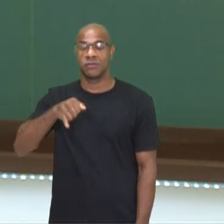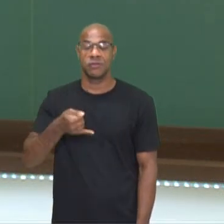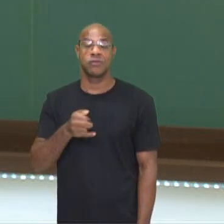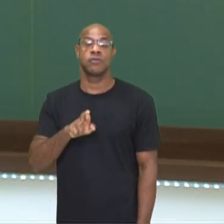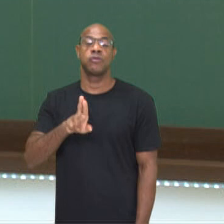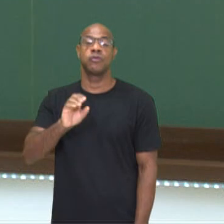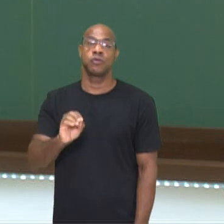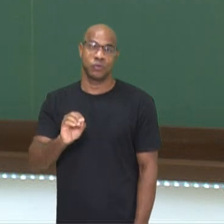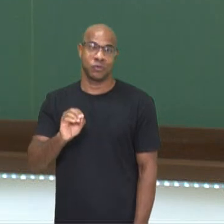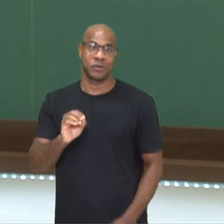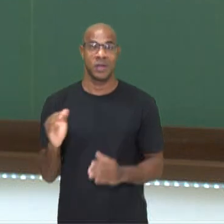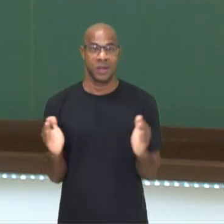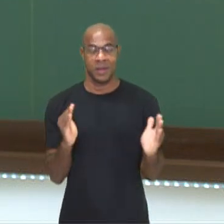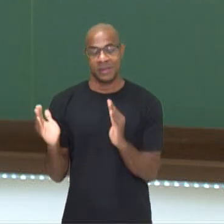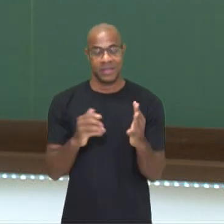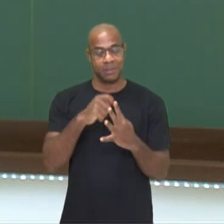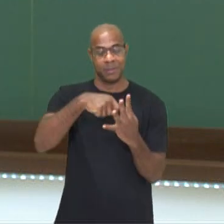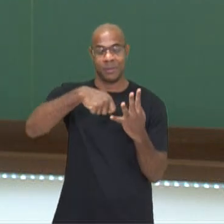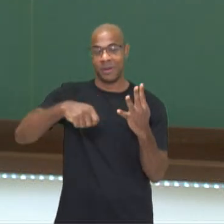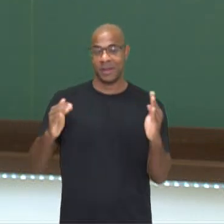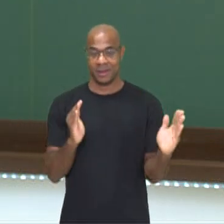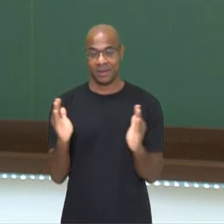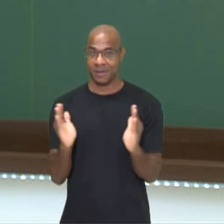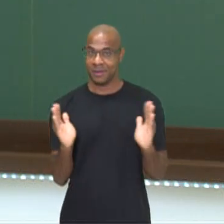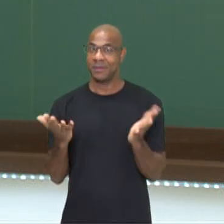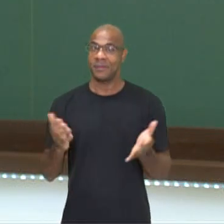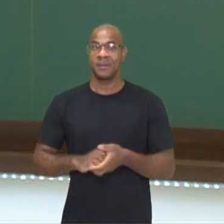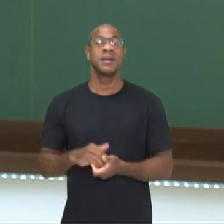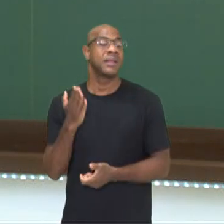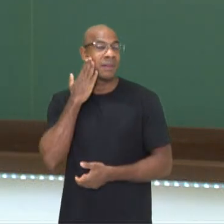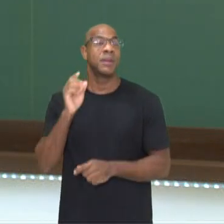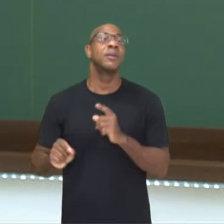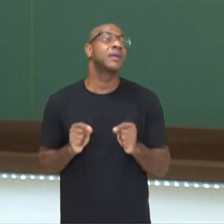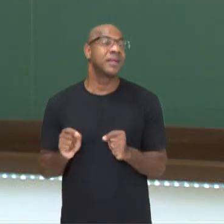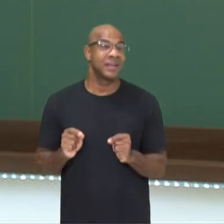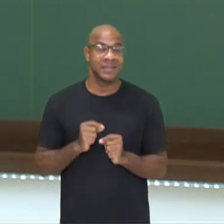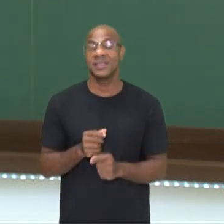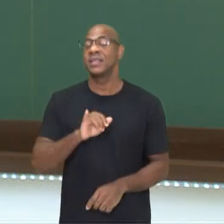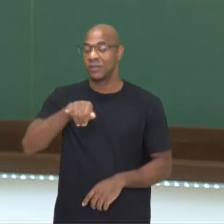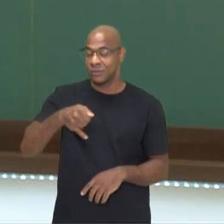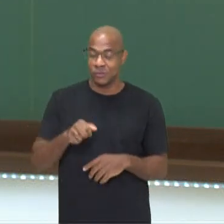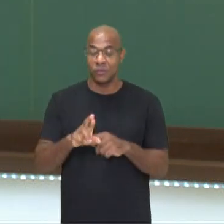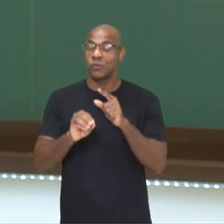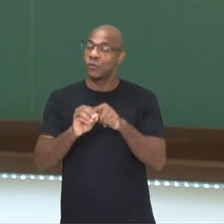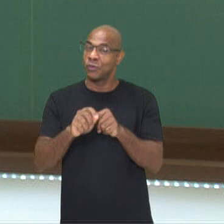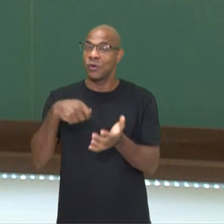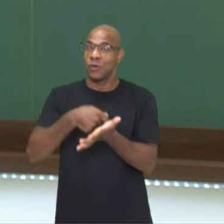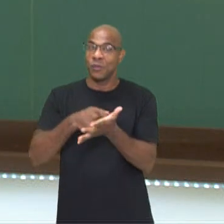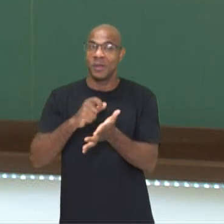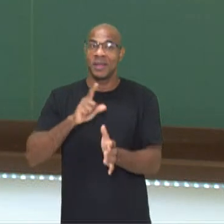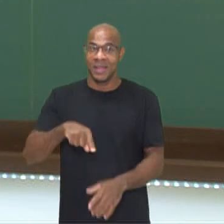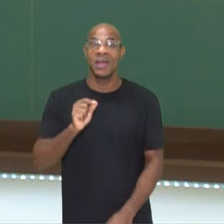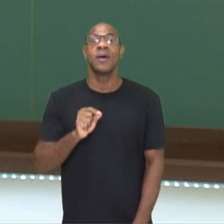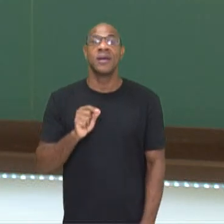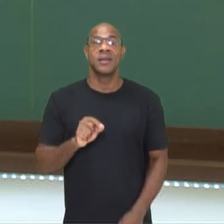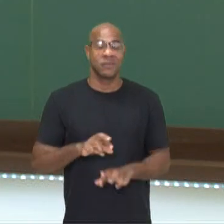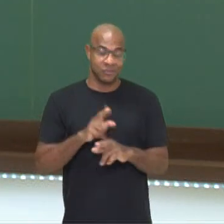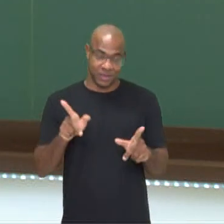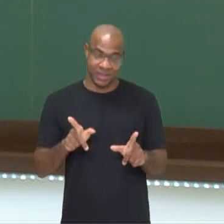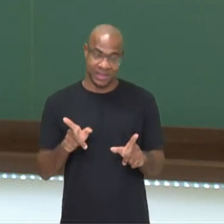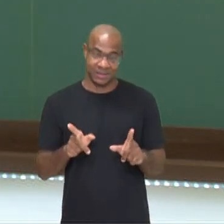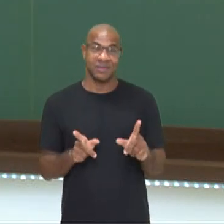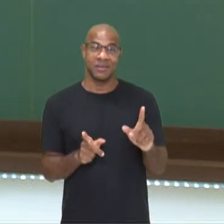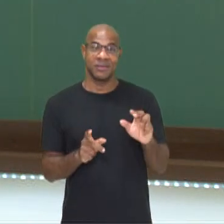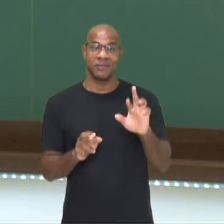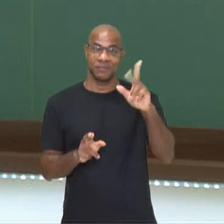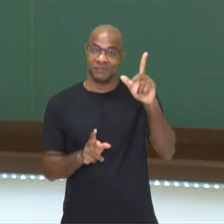Sobre esse tempo de 4 meses. Então, nós sabemos o quê? Que os juros que ele cobrou foi a diferença aqui